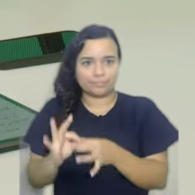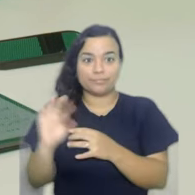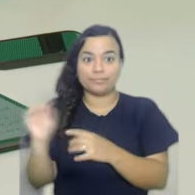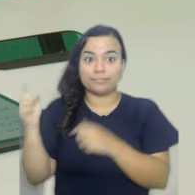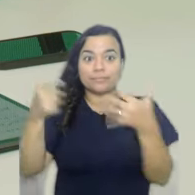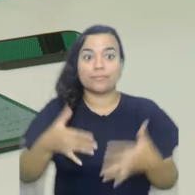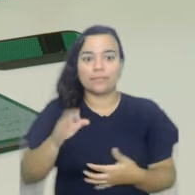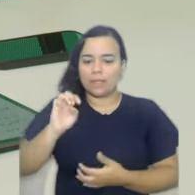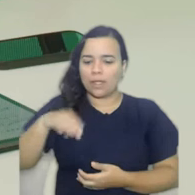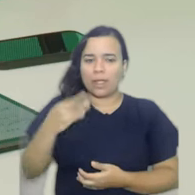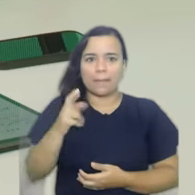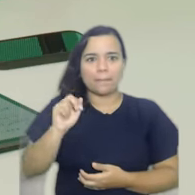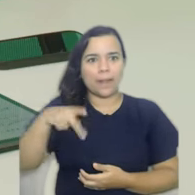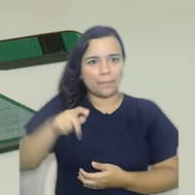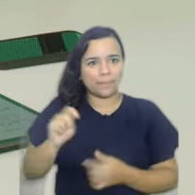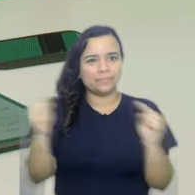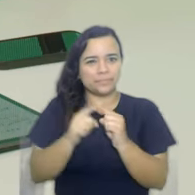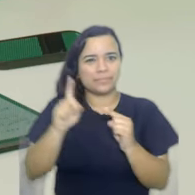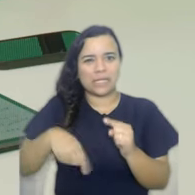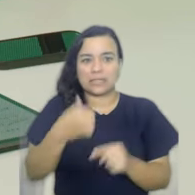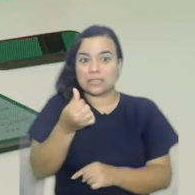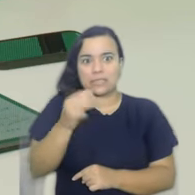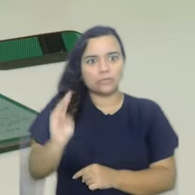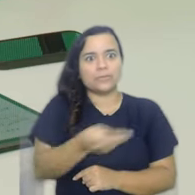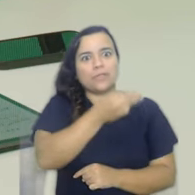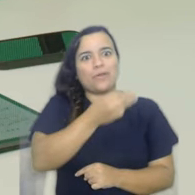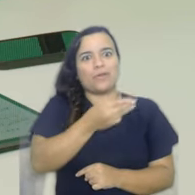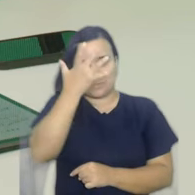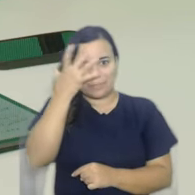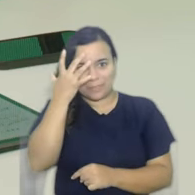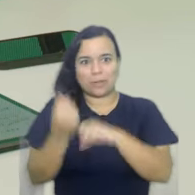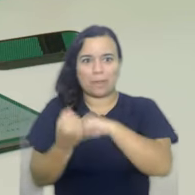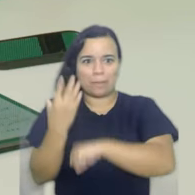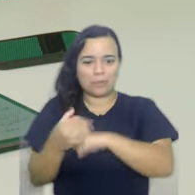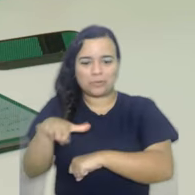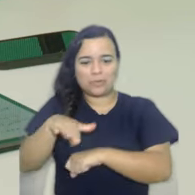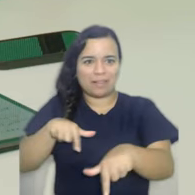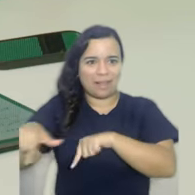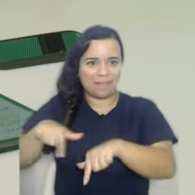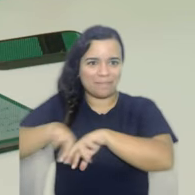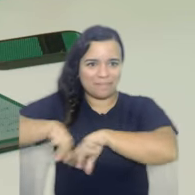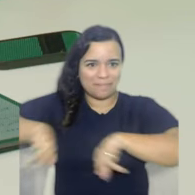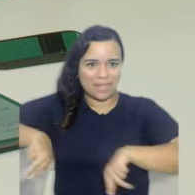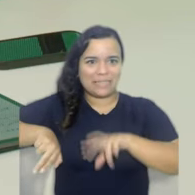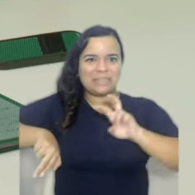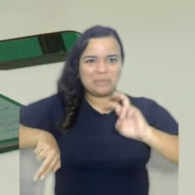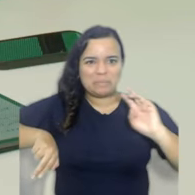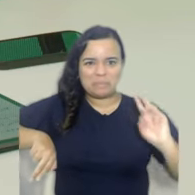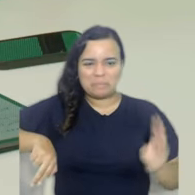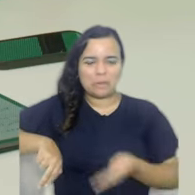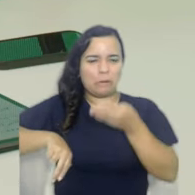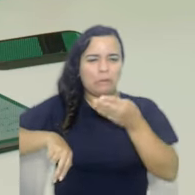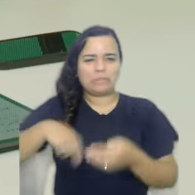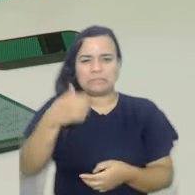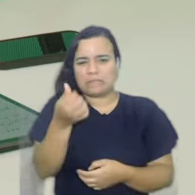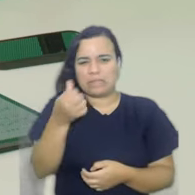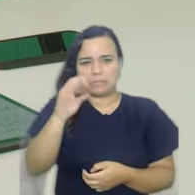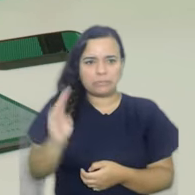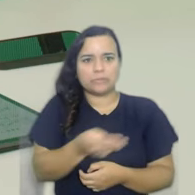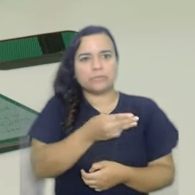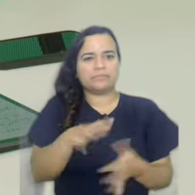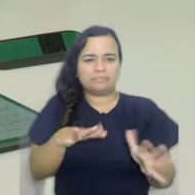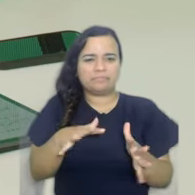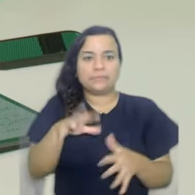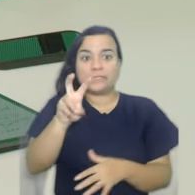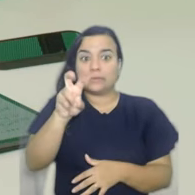né Zé Renato que a gente tem aí de produtores hoje tá estimando entre 5 milhões e se eh 58% já tem a consciência da